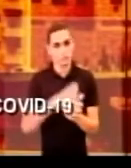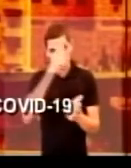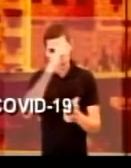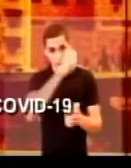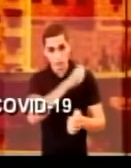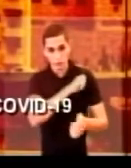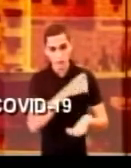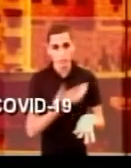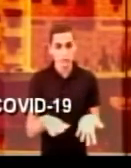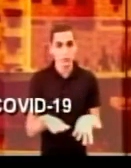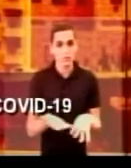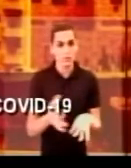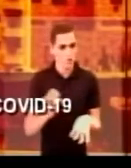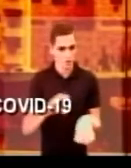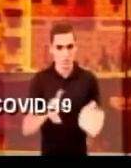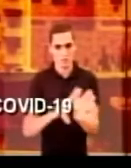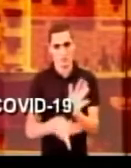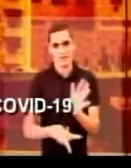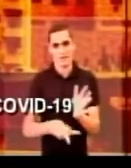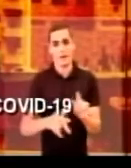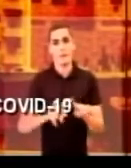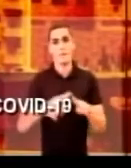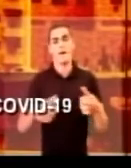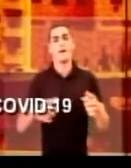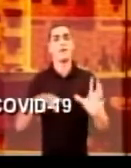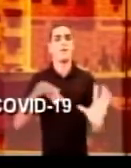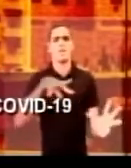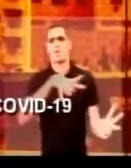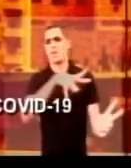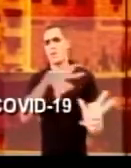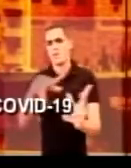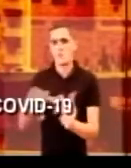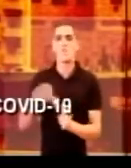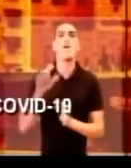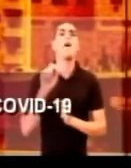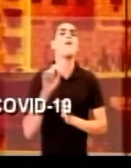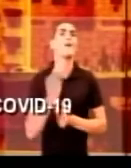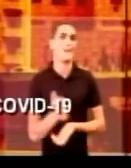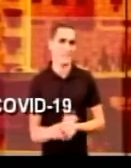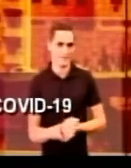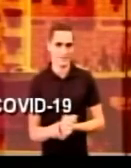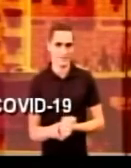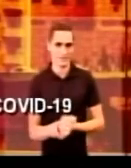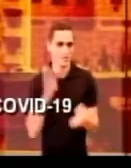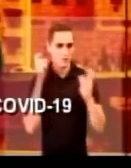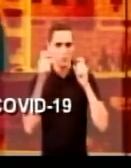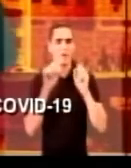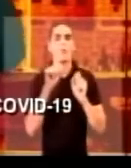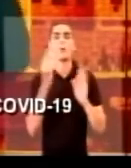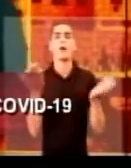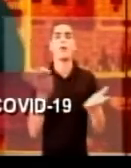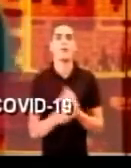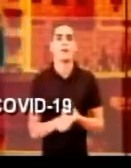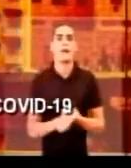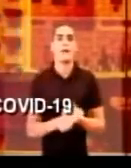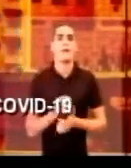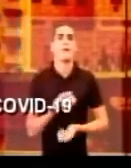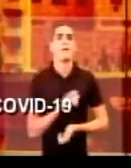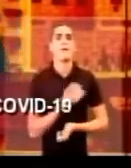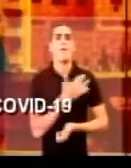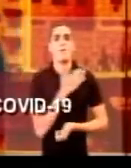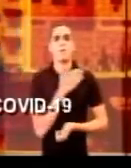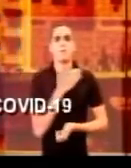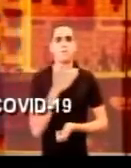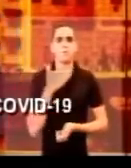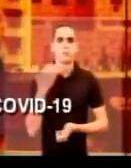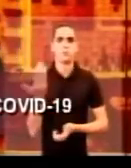do Rio Preto, mas do mundo? Era mortalidade, era um principal